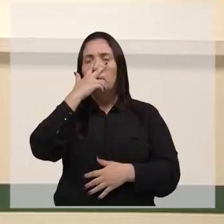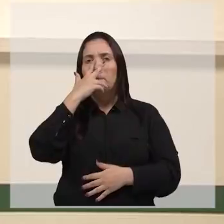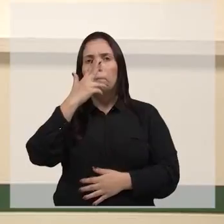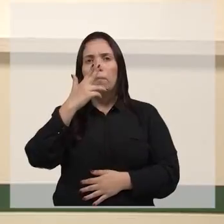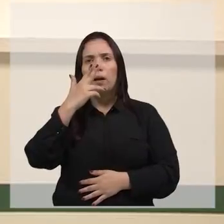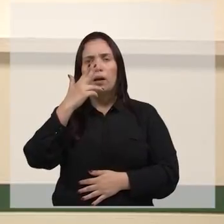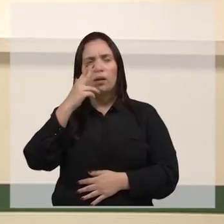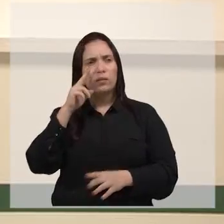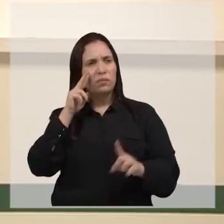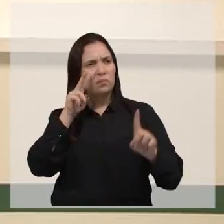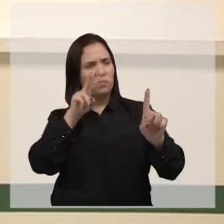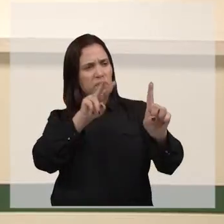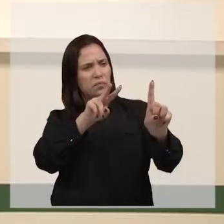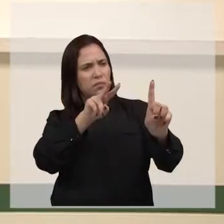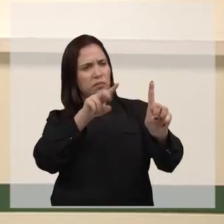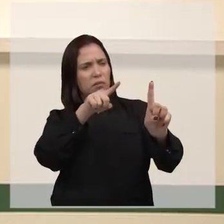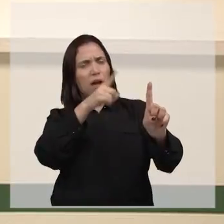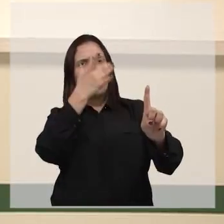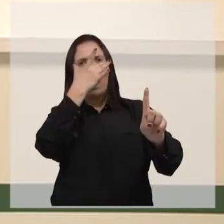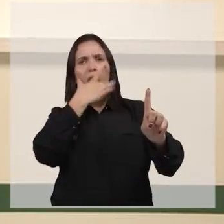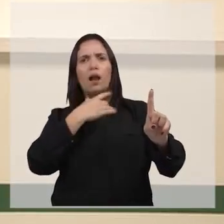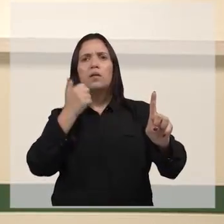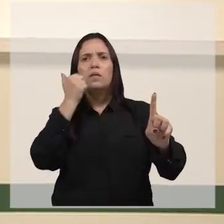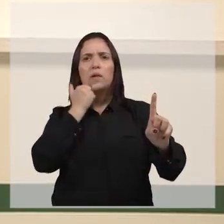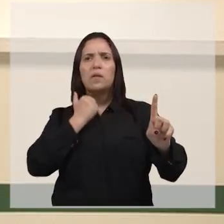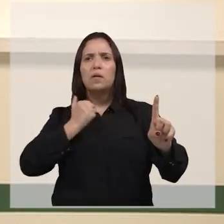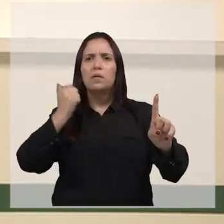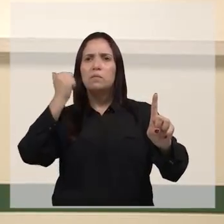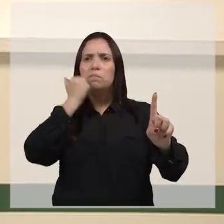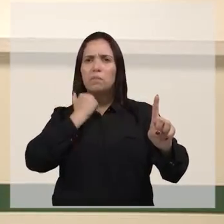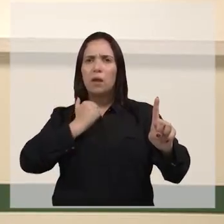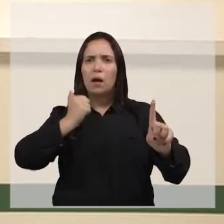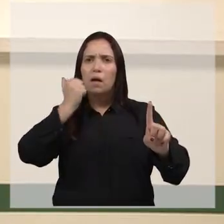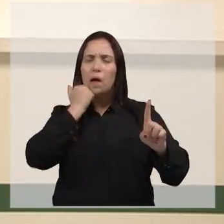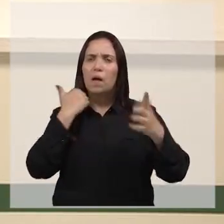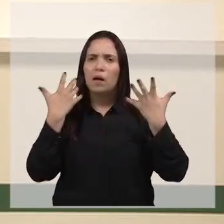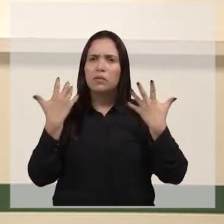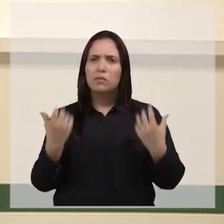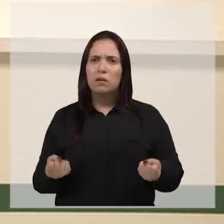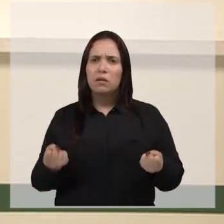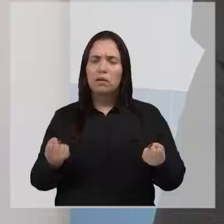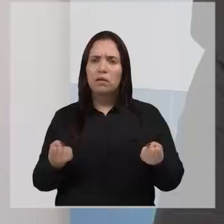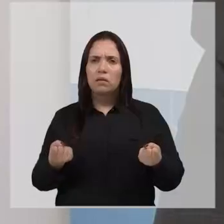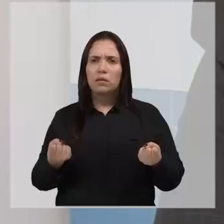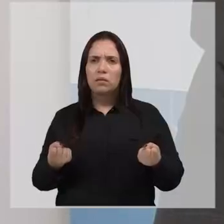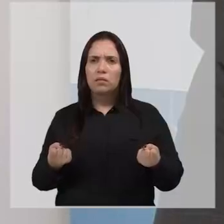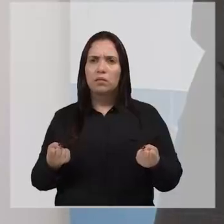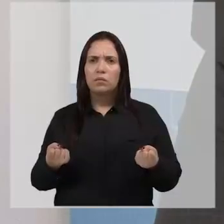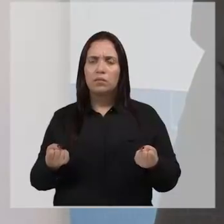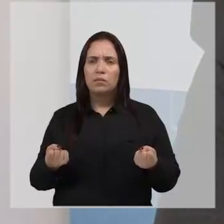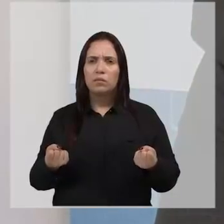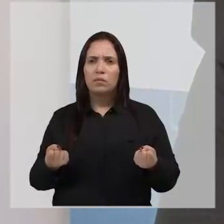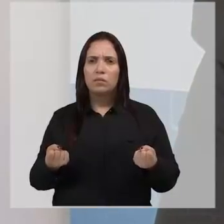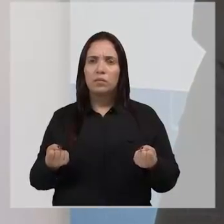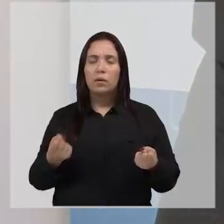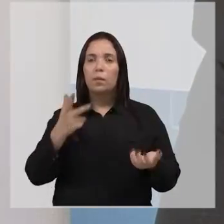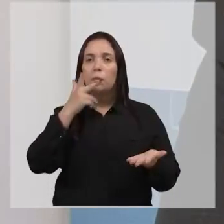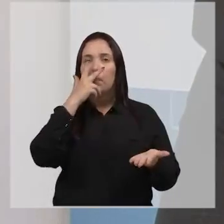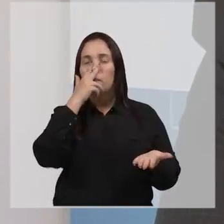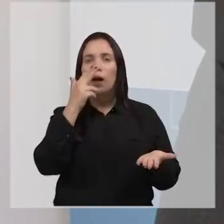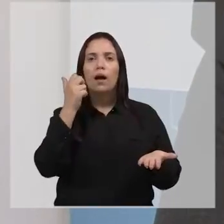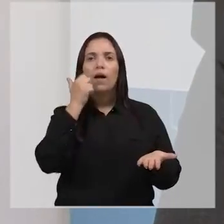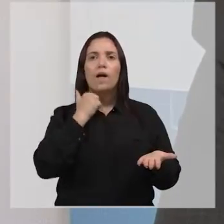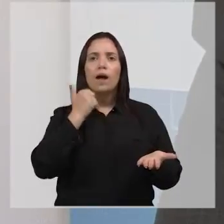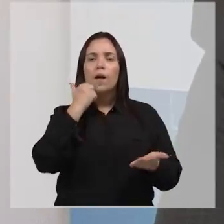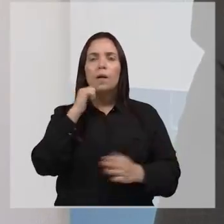o mau caratismo, a falta de vergonha na cara, com a cara de pau, para ser mais exato, como a gente diz aqui, né, para passar óleo de peroba na cara desse